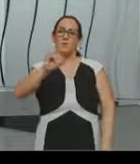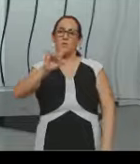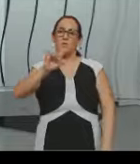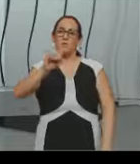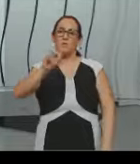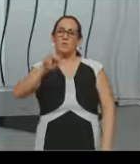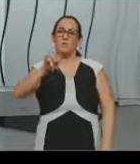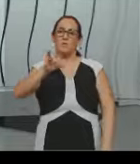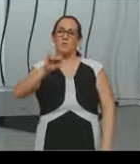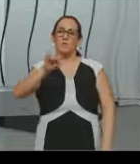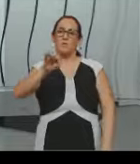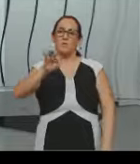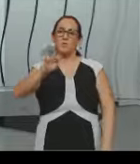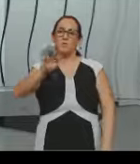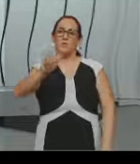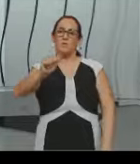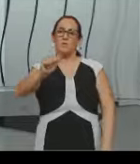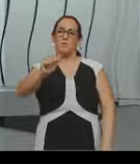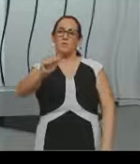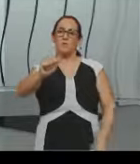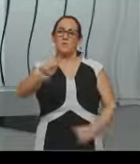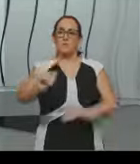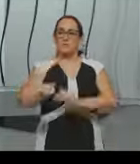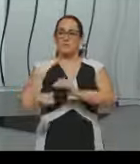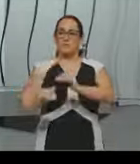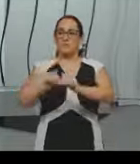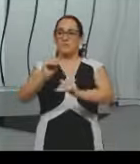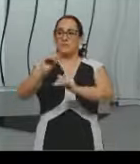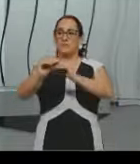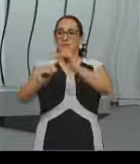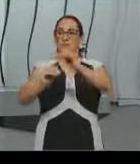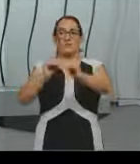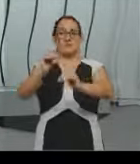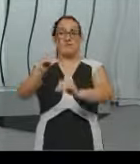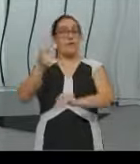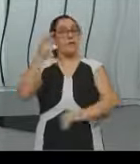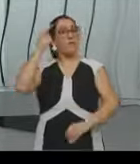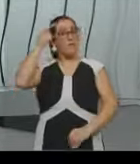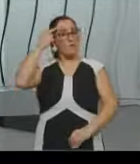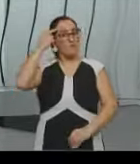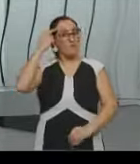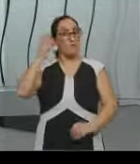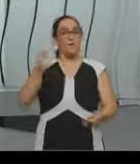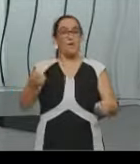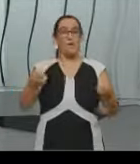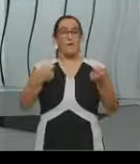que poderia existir raças superiores e raças